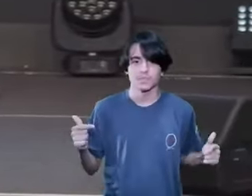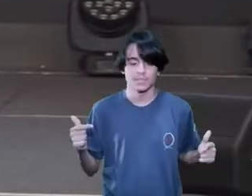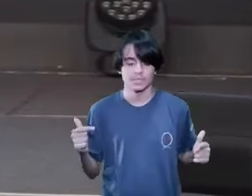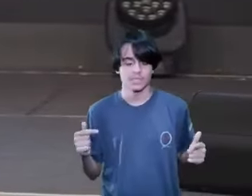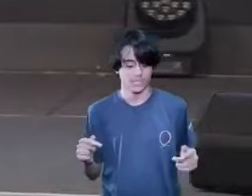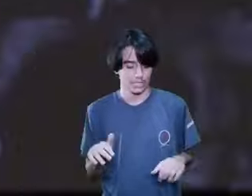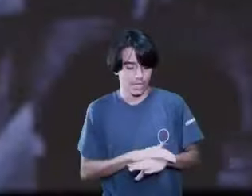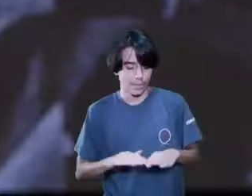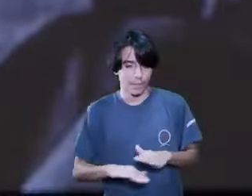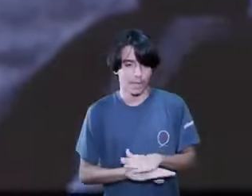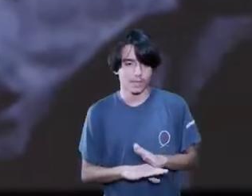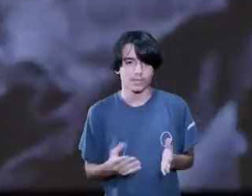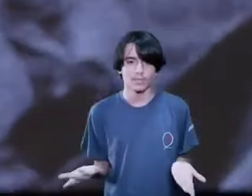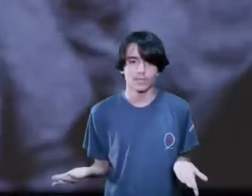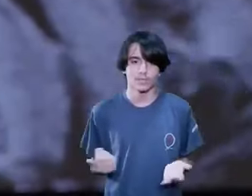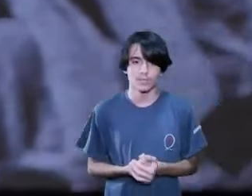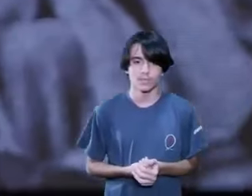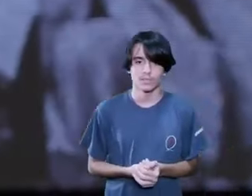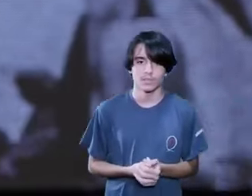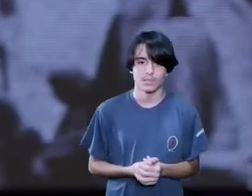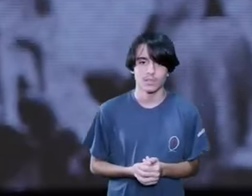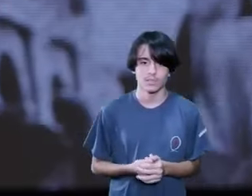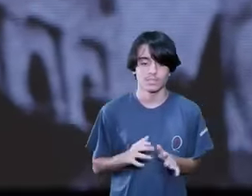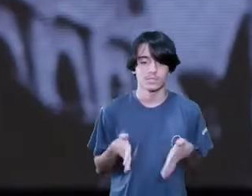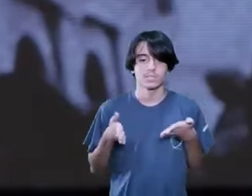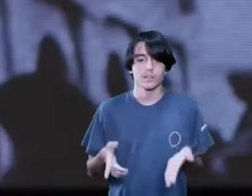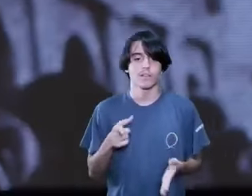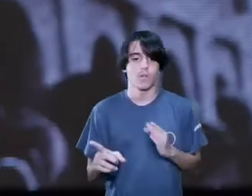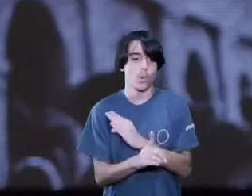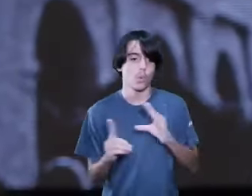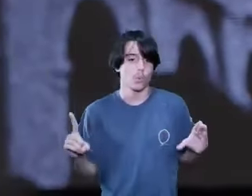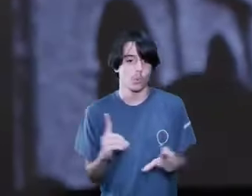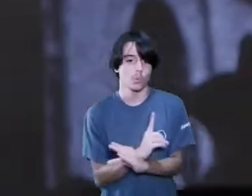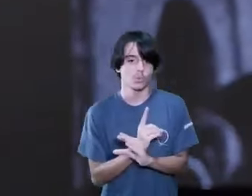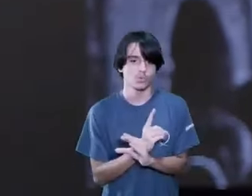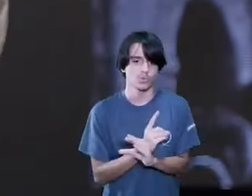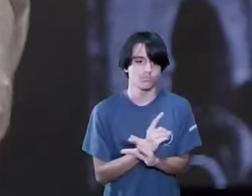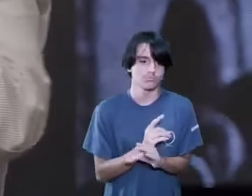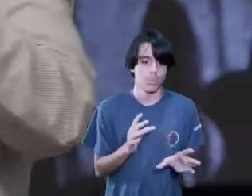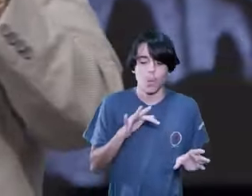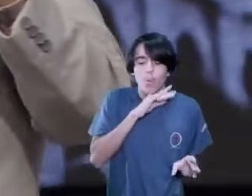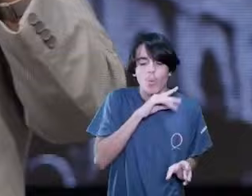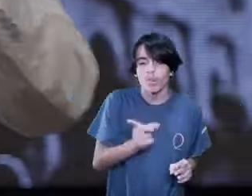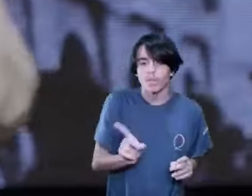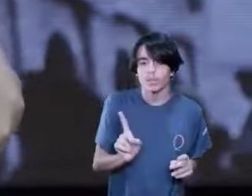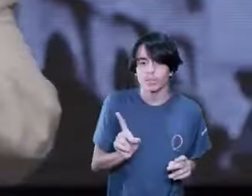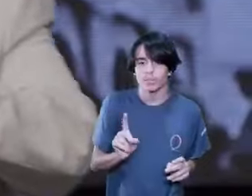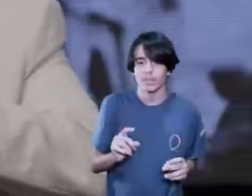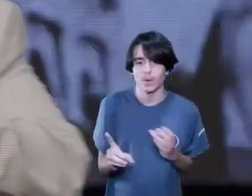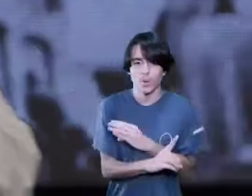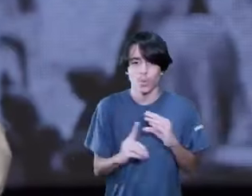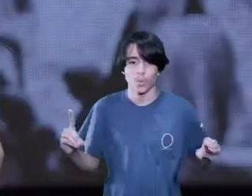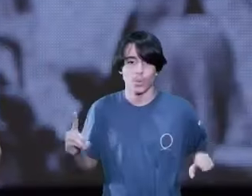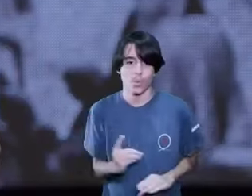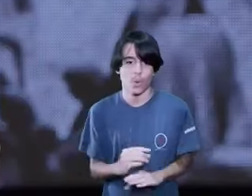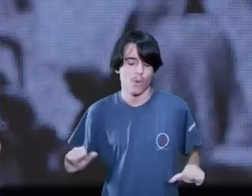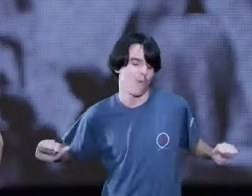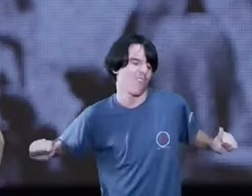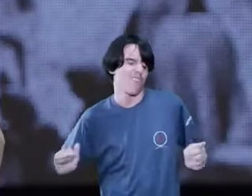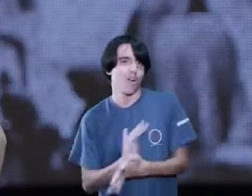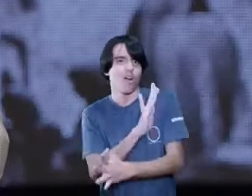chinelo. E chegava lá, meu filho, não era um culto apagado não. Era o maior